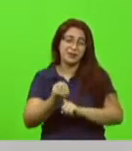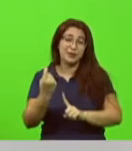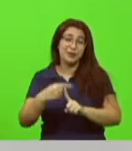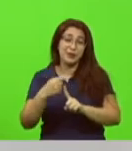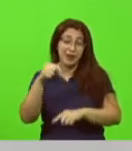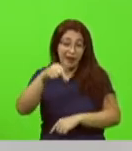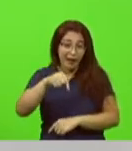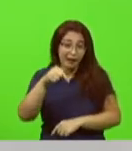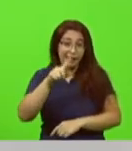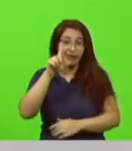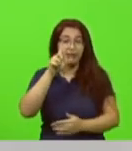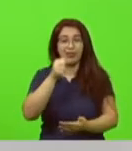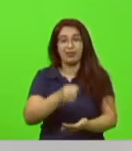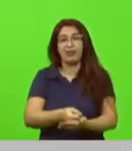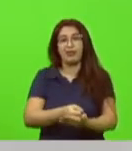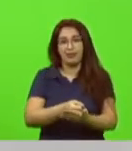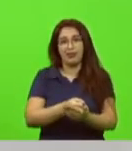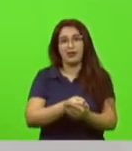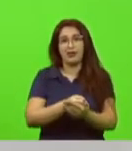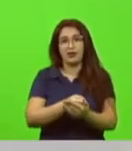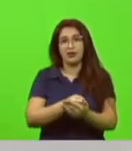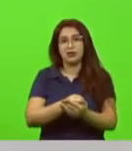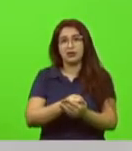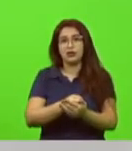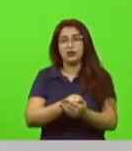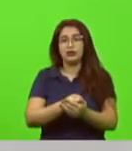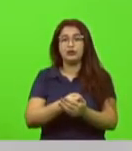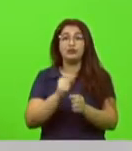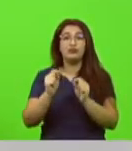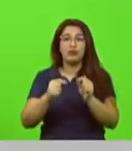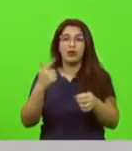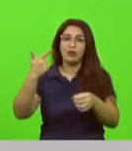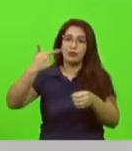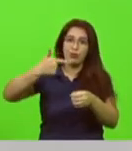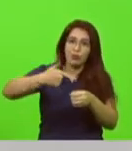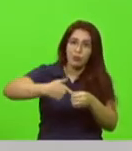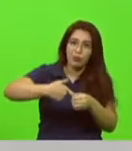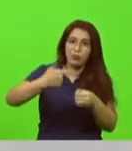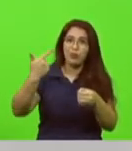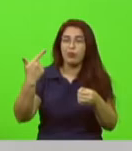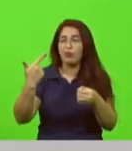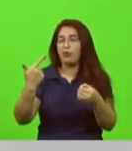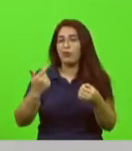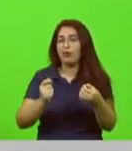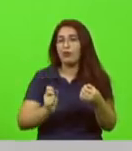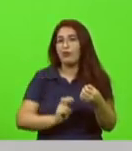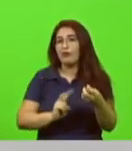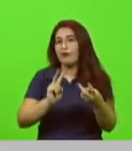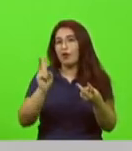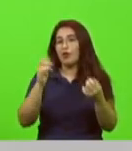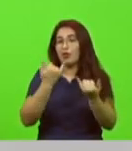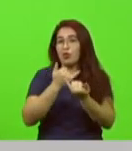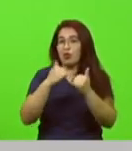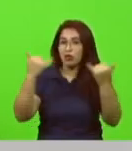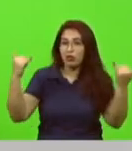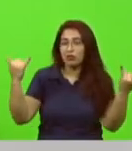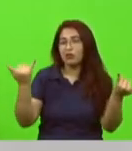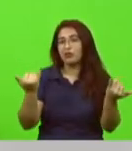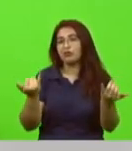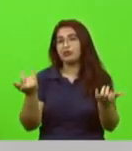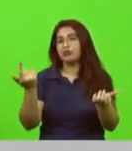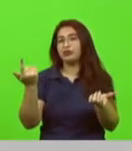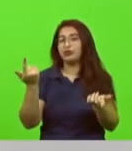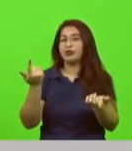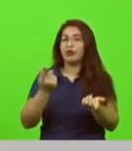decide o preço do combustível, o preço da energia, o preço do aluguel que